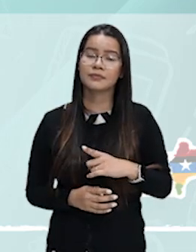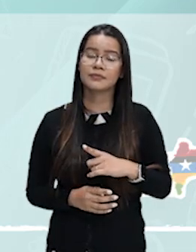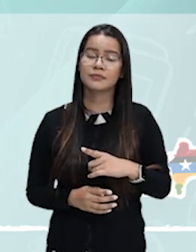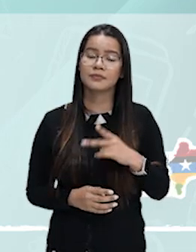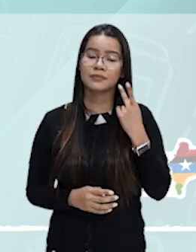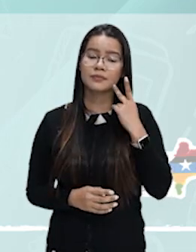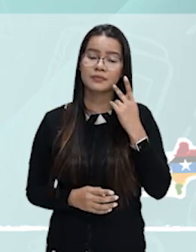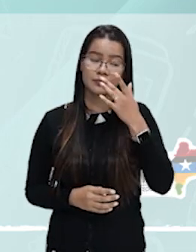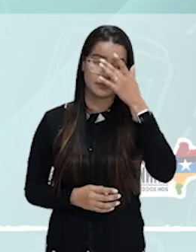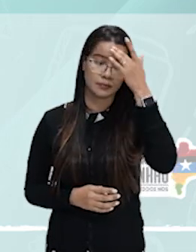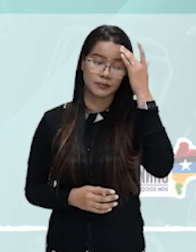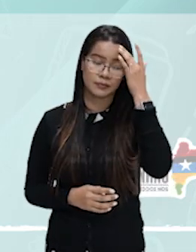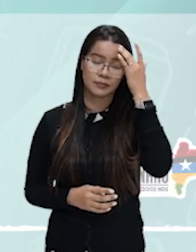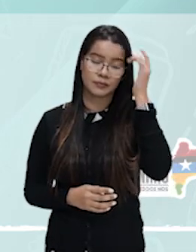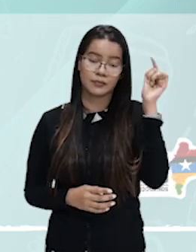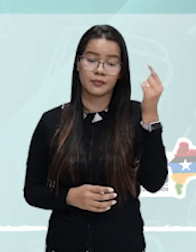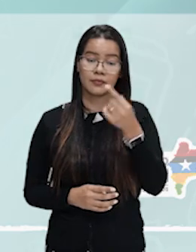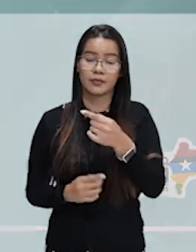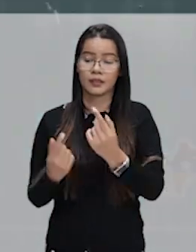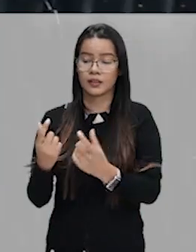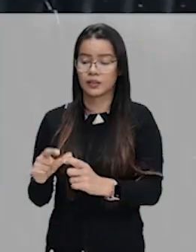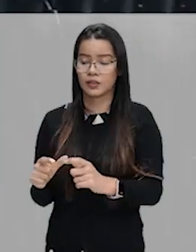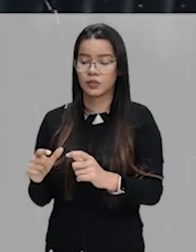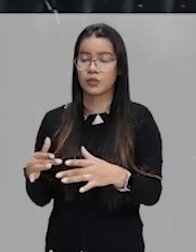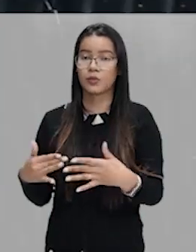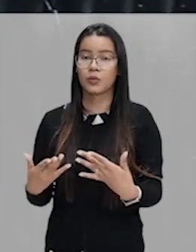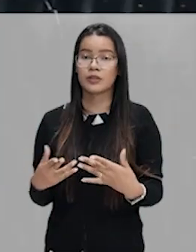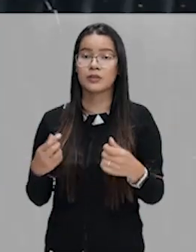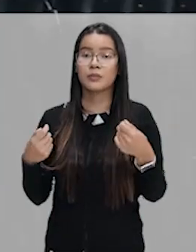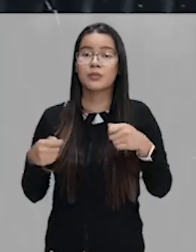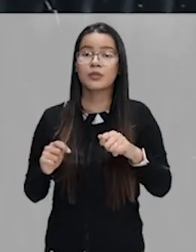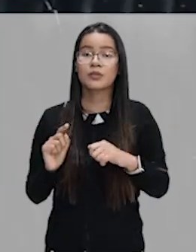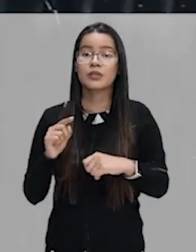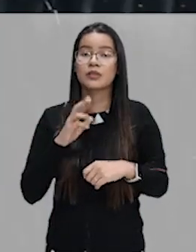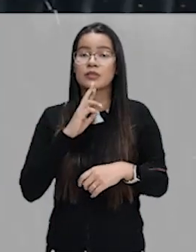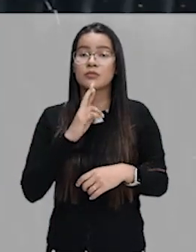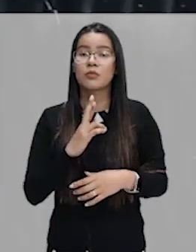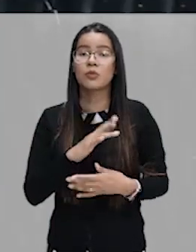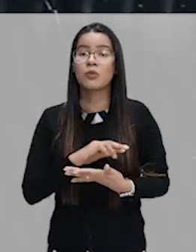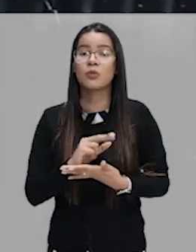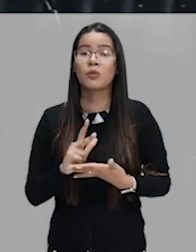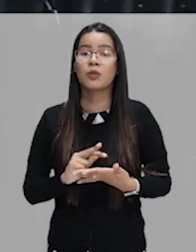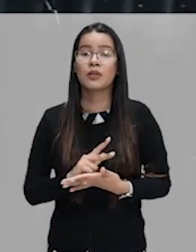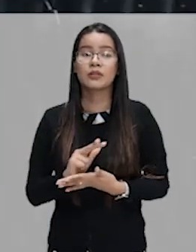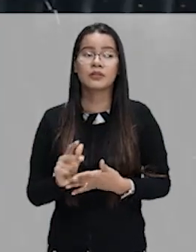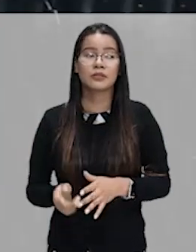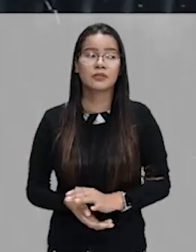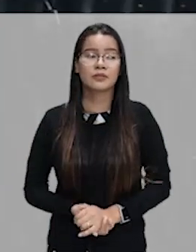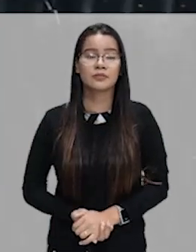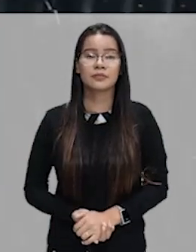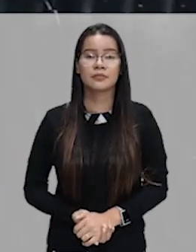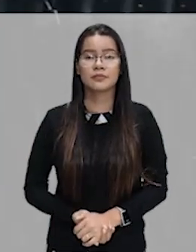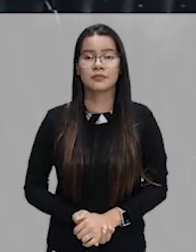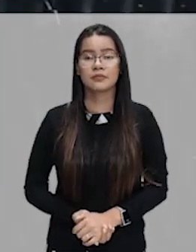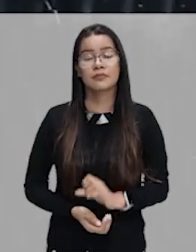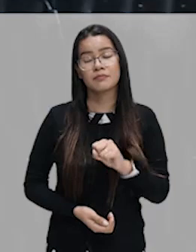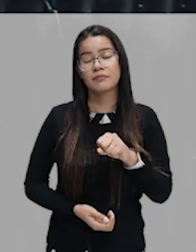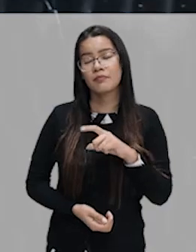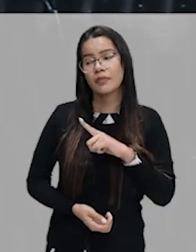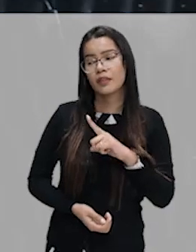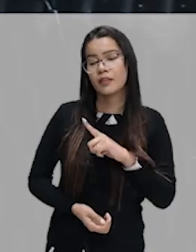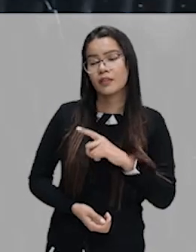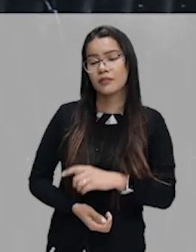dessa pessoa nesse lugar. Então, quais são as possibilidades de resposta? Yes, there was. Sim,